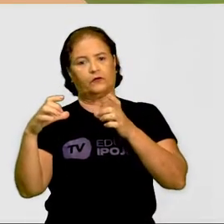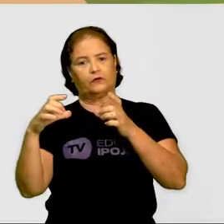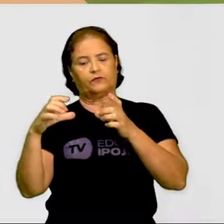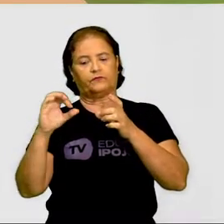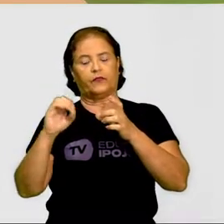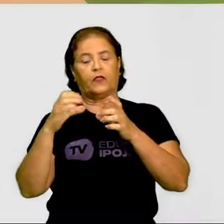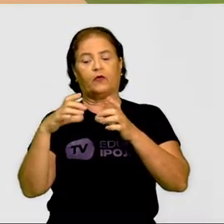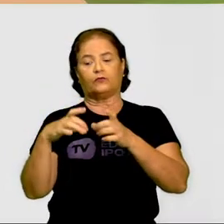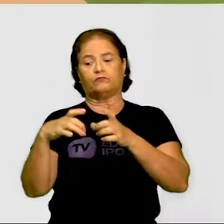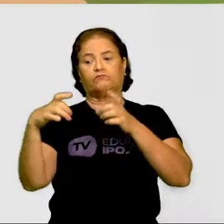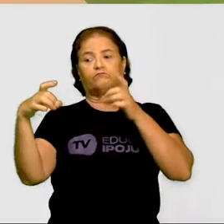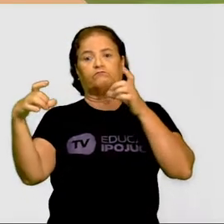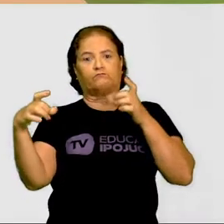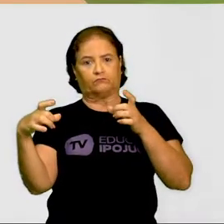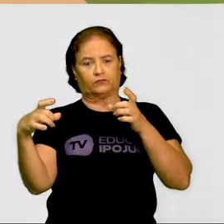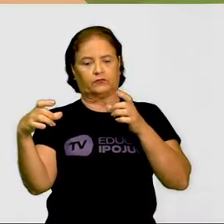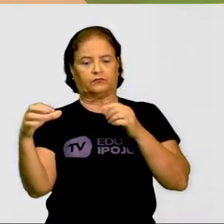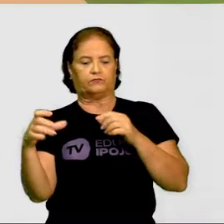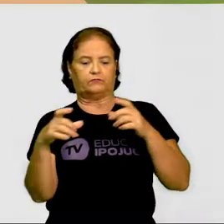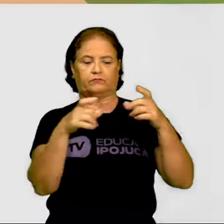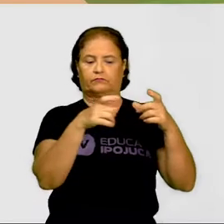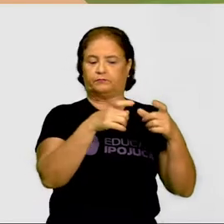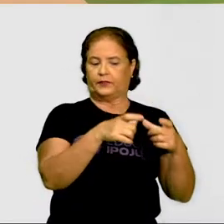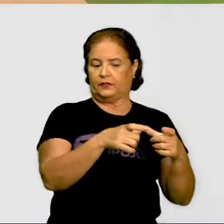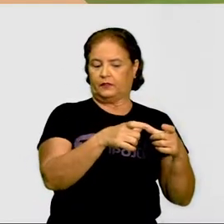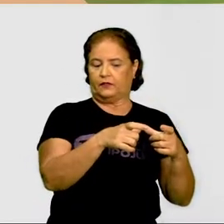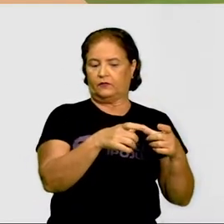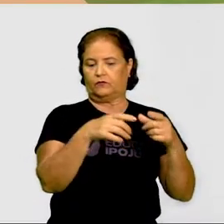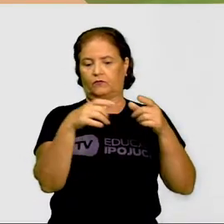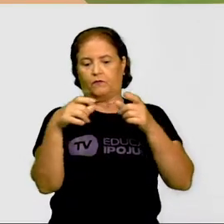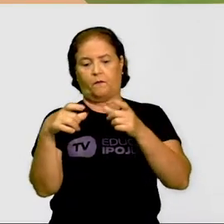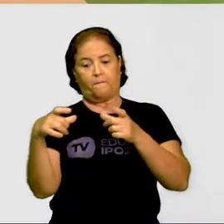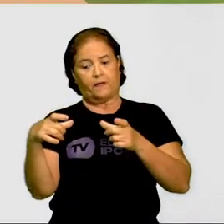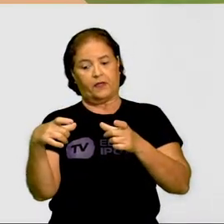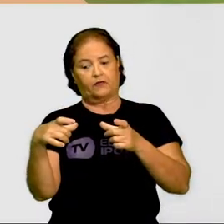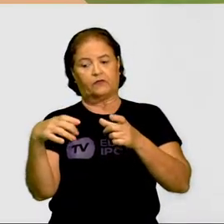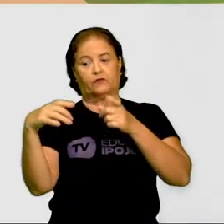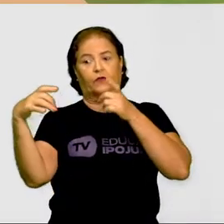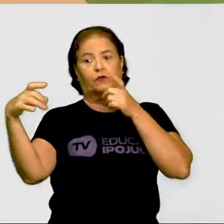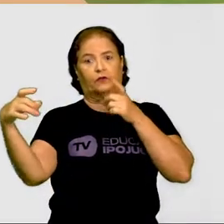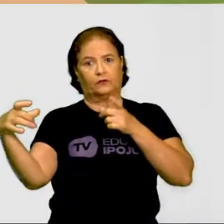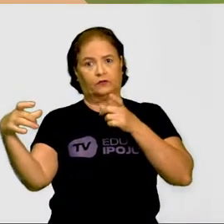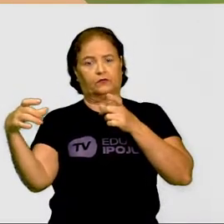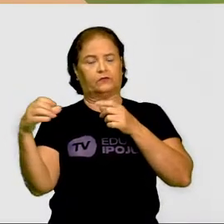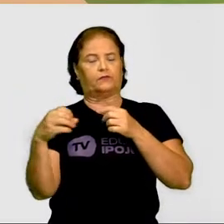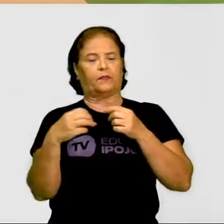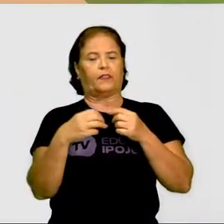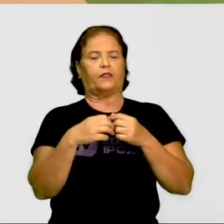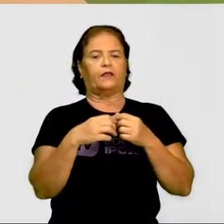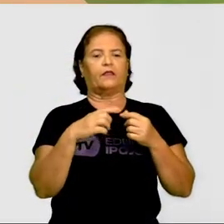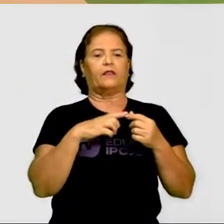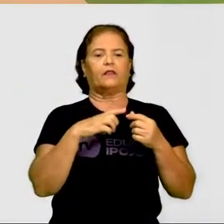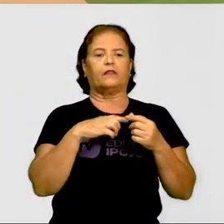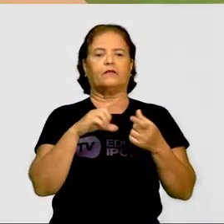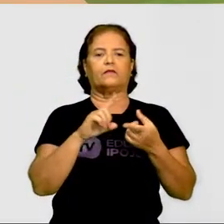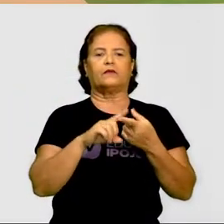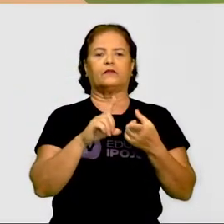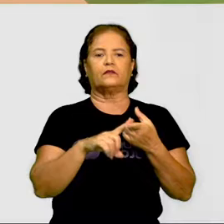tamanho grande. Pequeno, médio e grande. Temos também aqui,